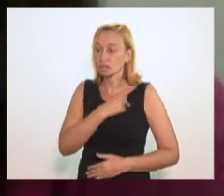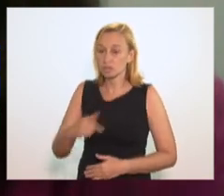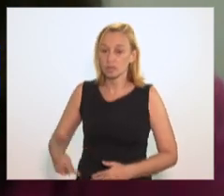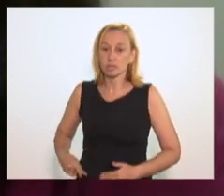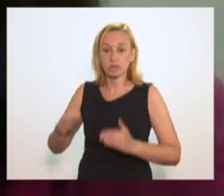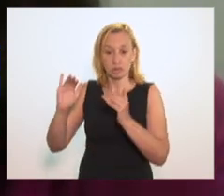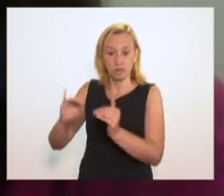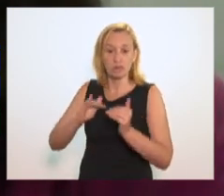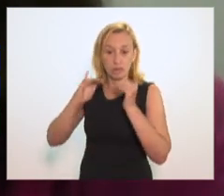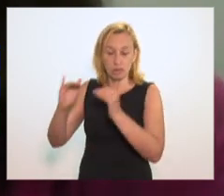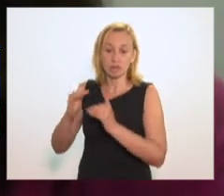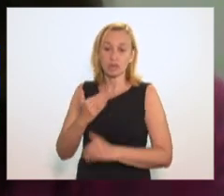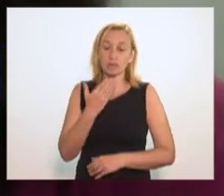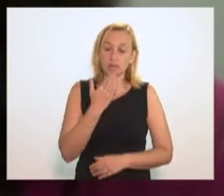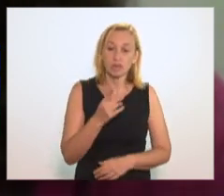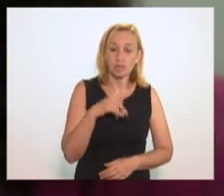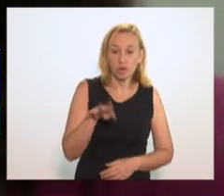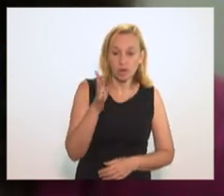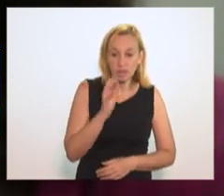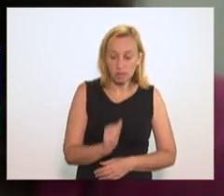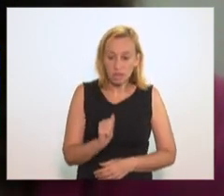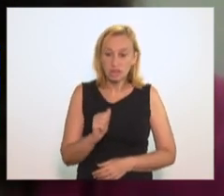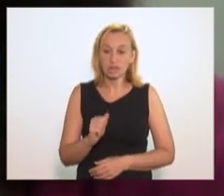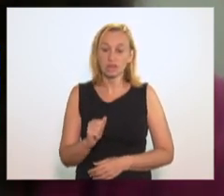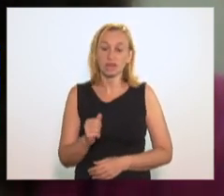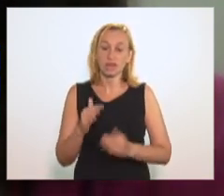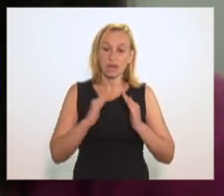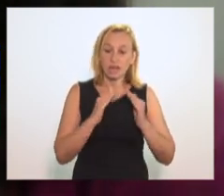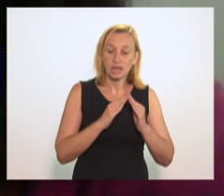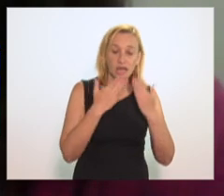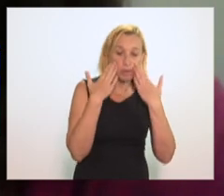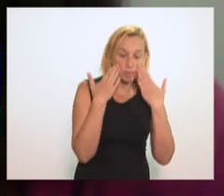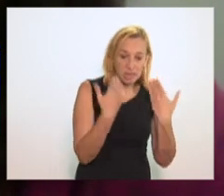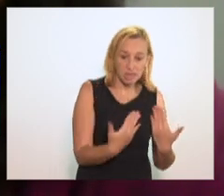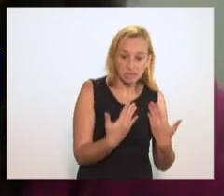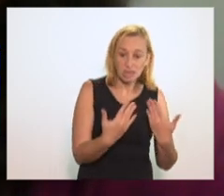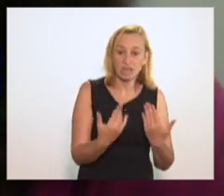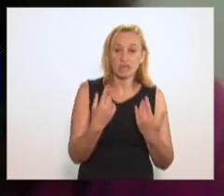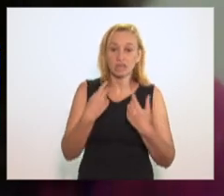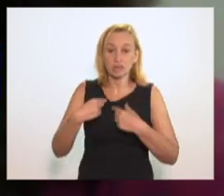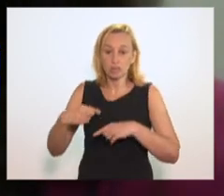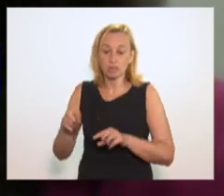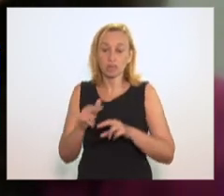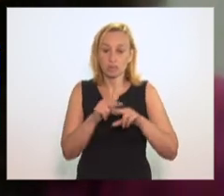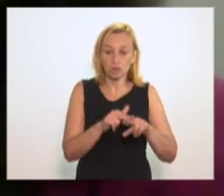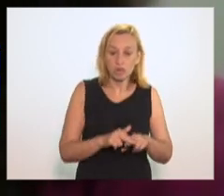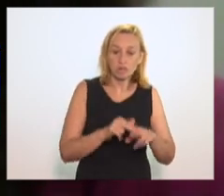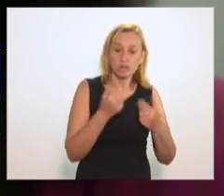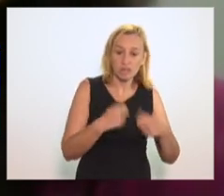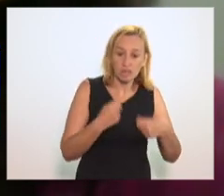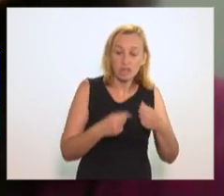determine a Procuradoria da Casa que apresente as contras razões necessárias no debate do tema da